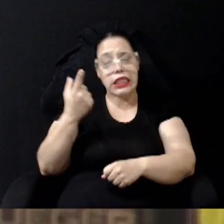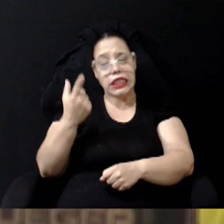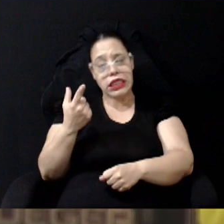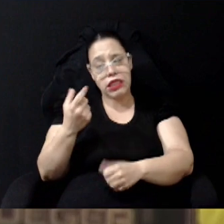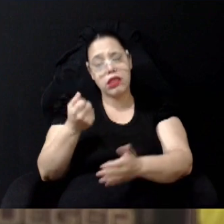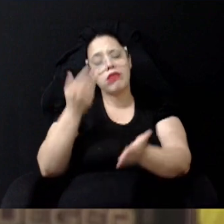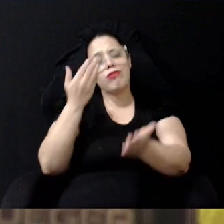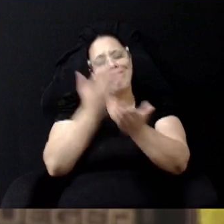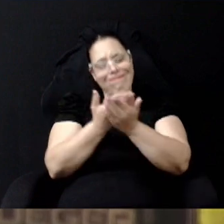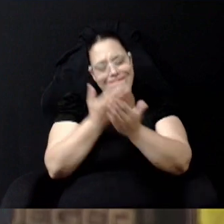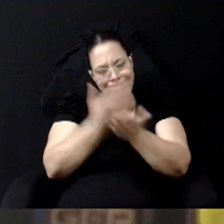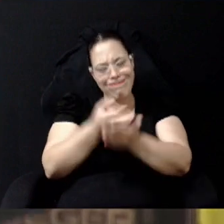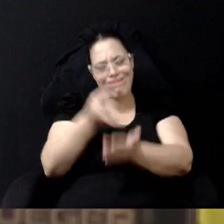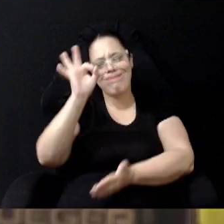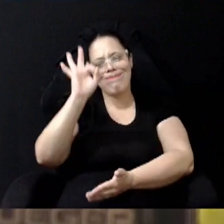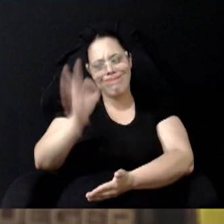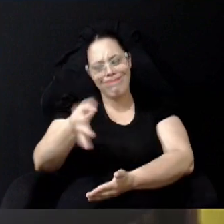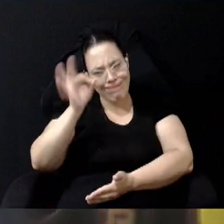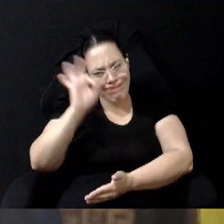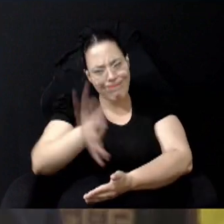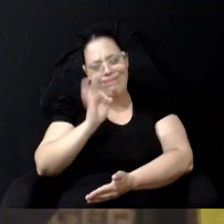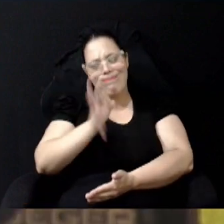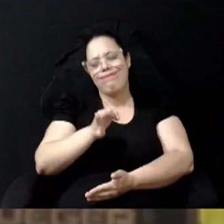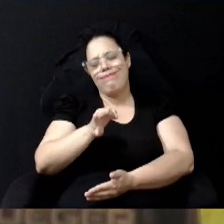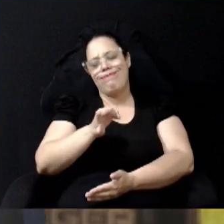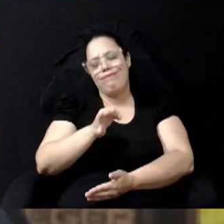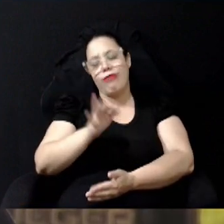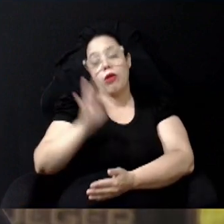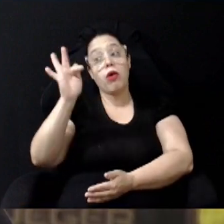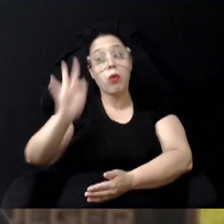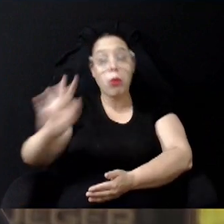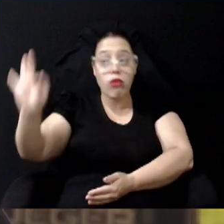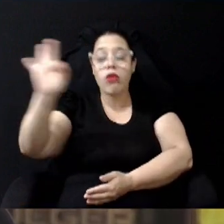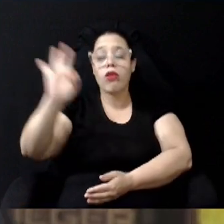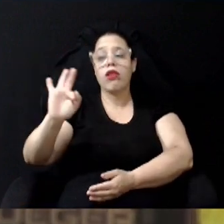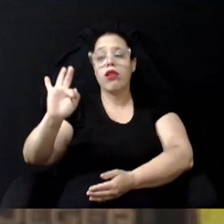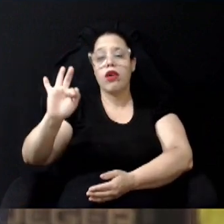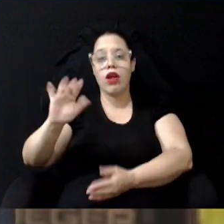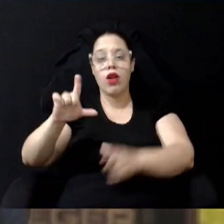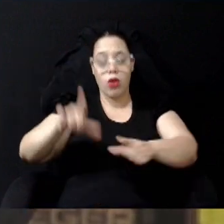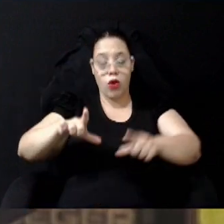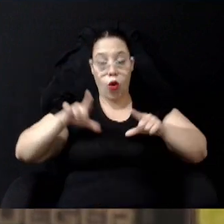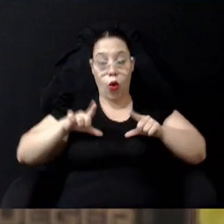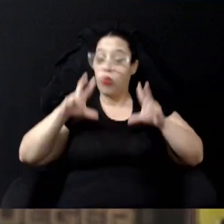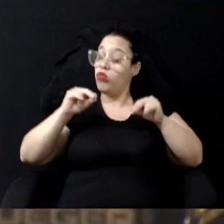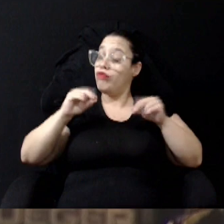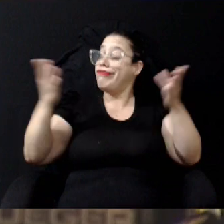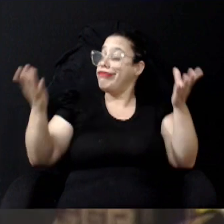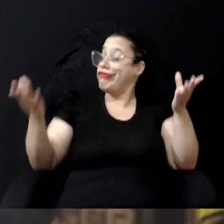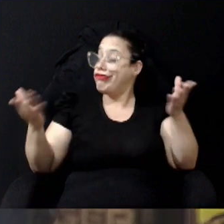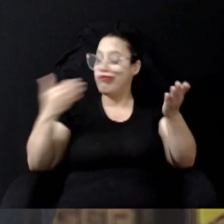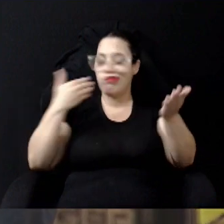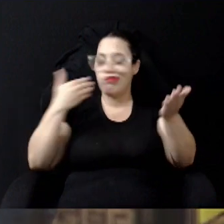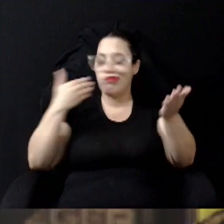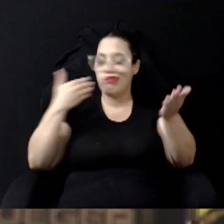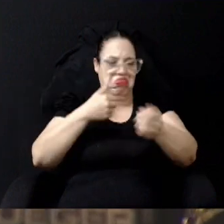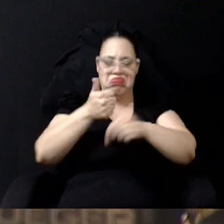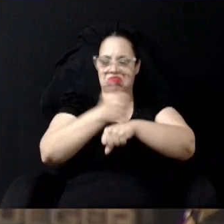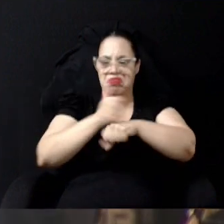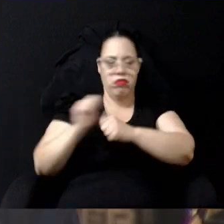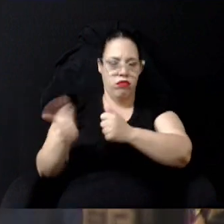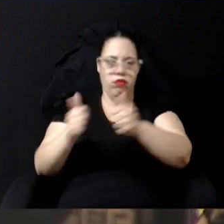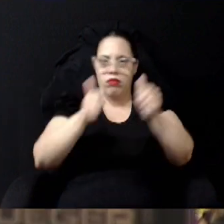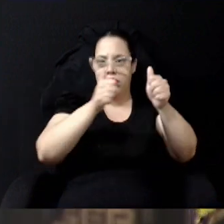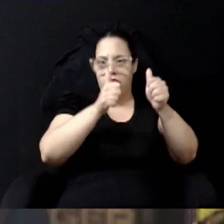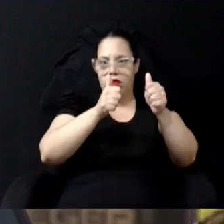estudar. Estudar para poder ir numa faculdade e tirar um diploma. Seja lá o que for, mas aquilo que ele pensa em ser.